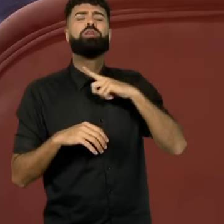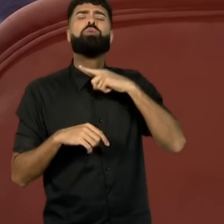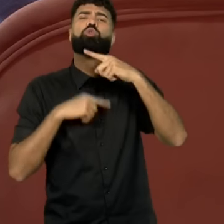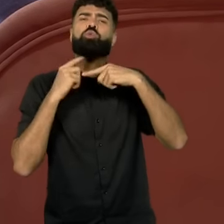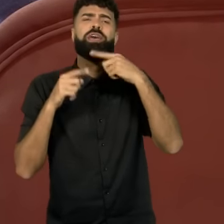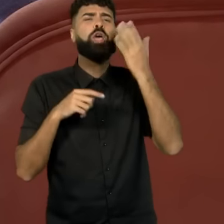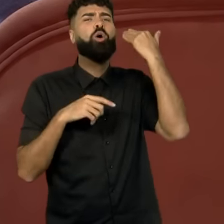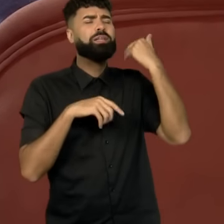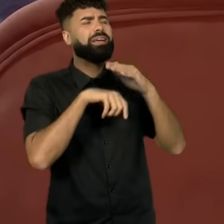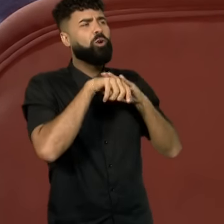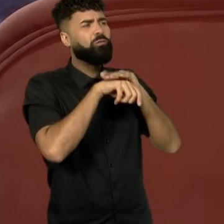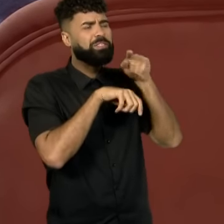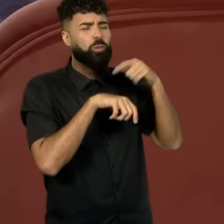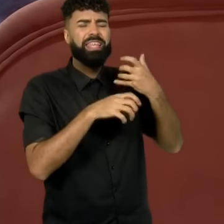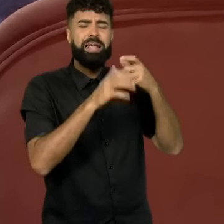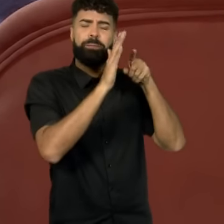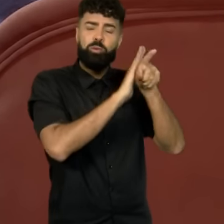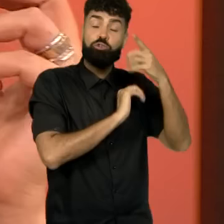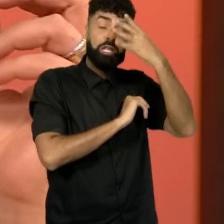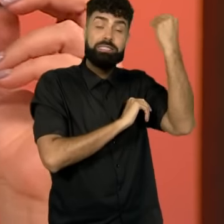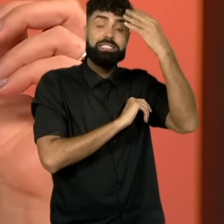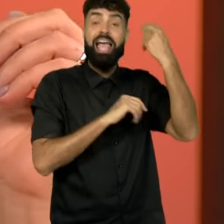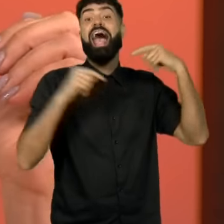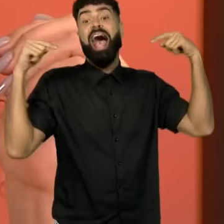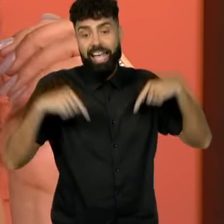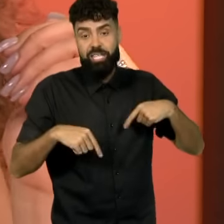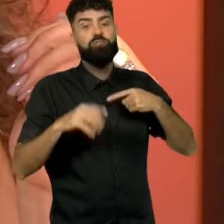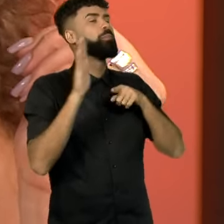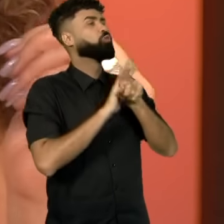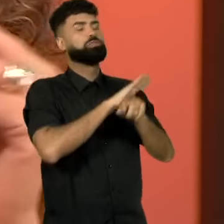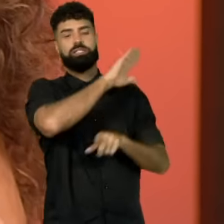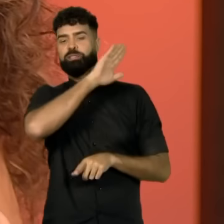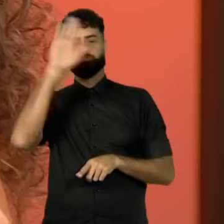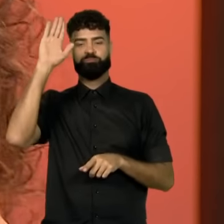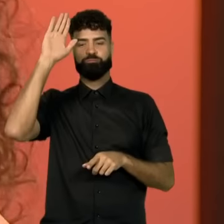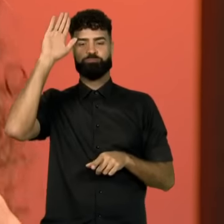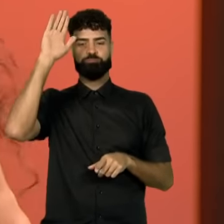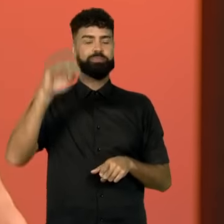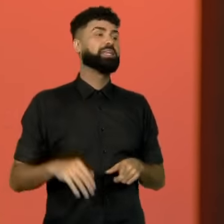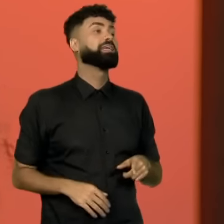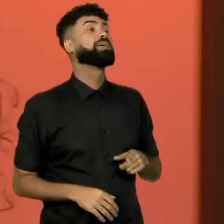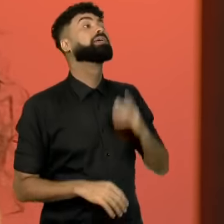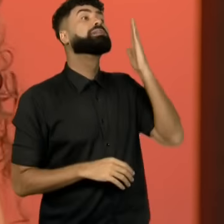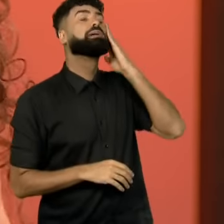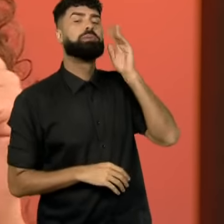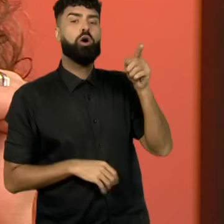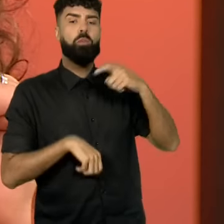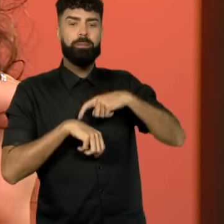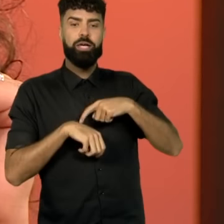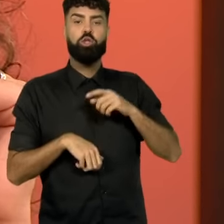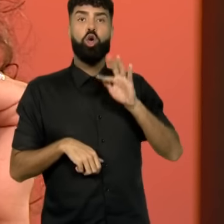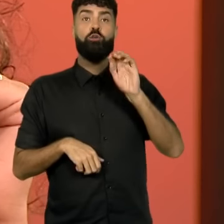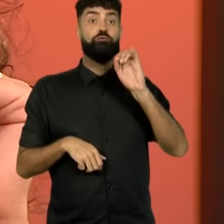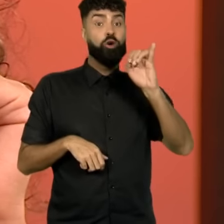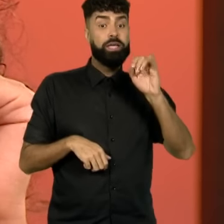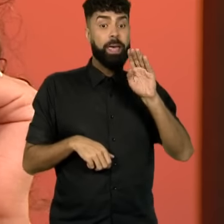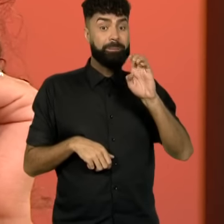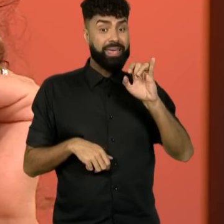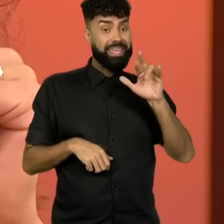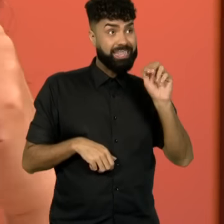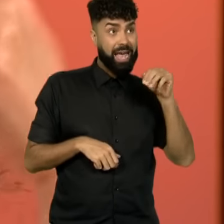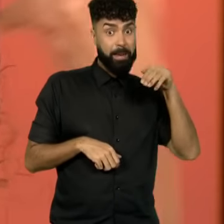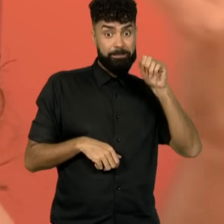com você, me vinha a pergunta e eu nunca fazia, agora eu vou fazer aqui. Pronto. Quando você fala foi beira-mar